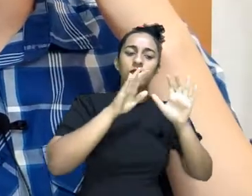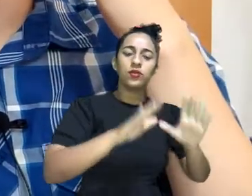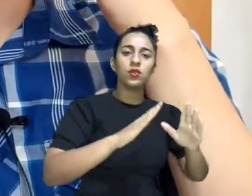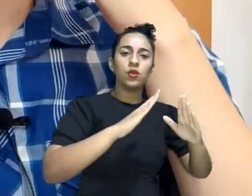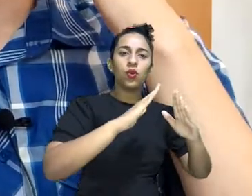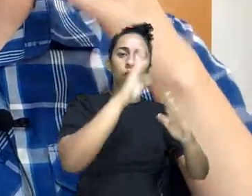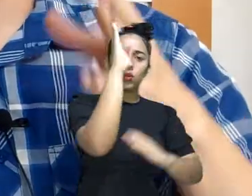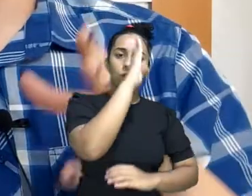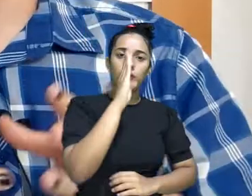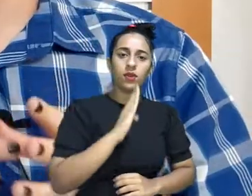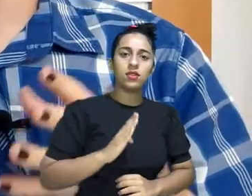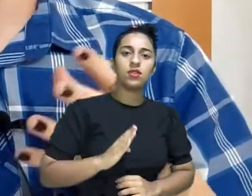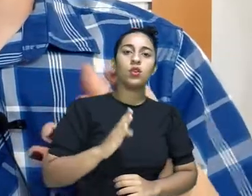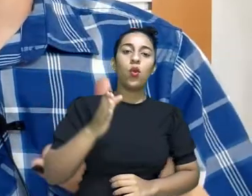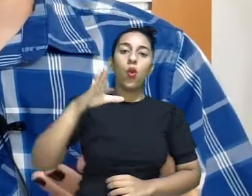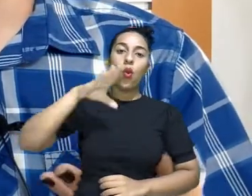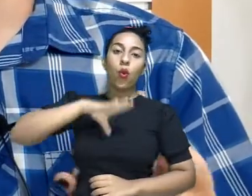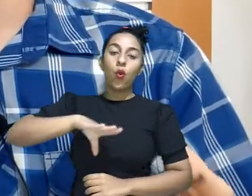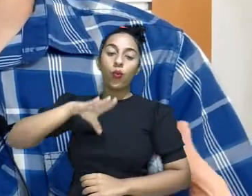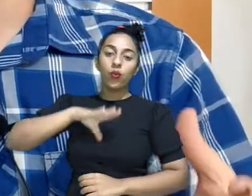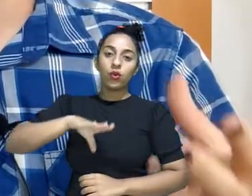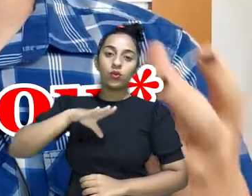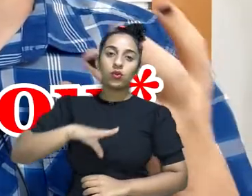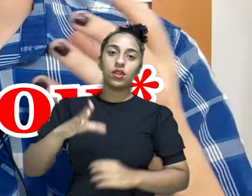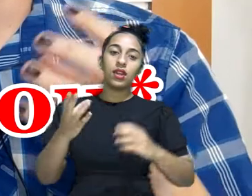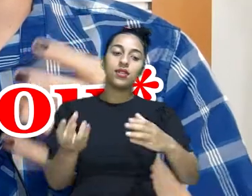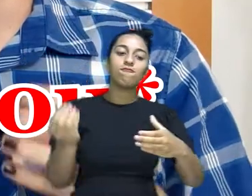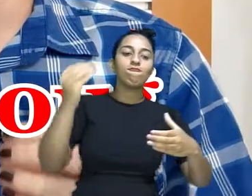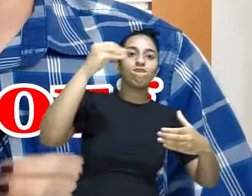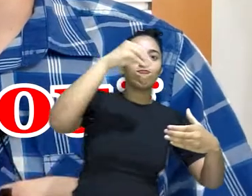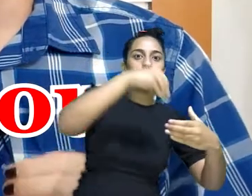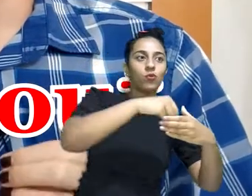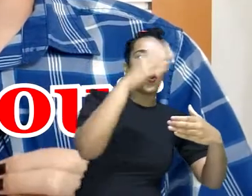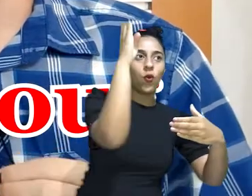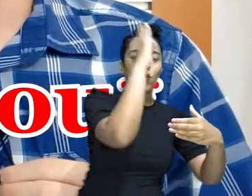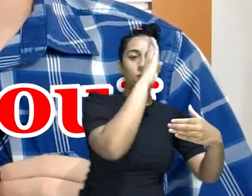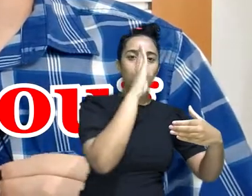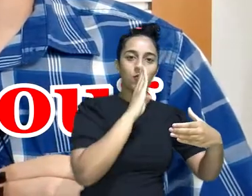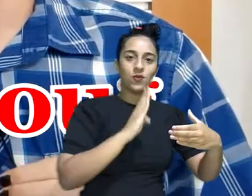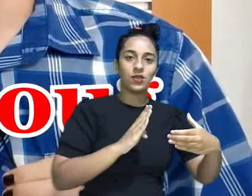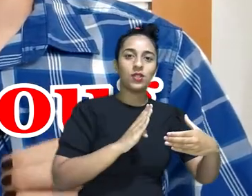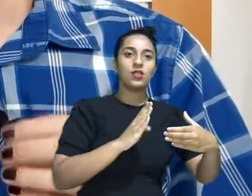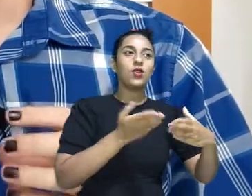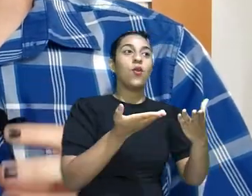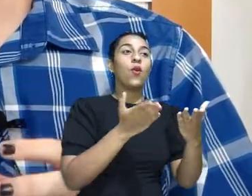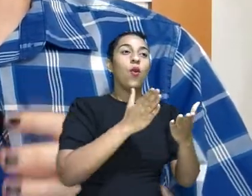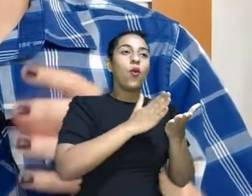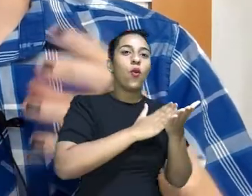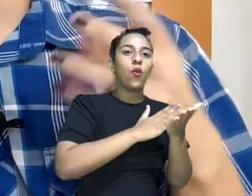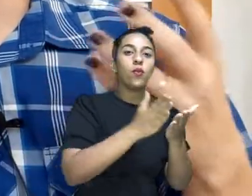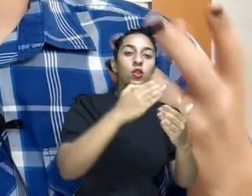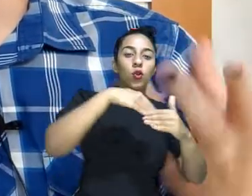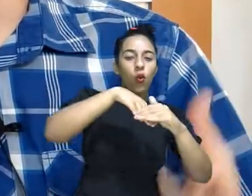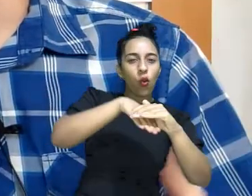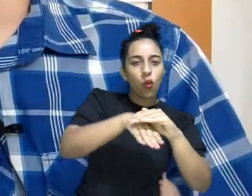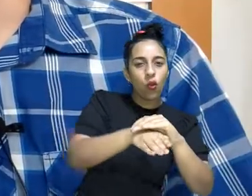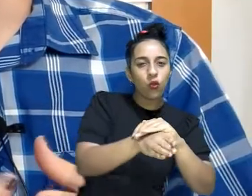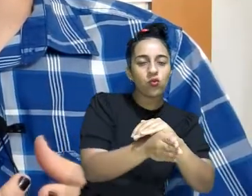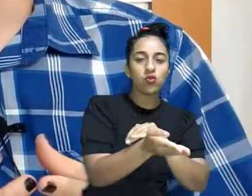real esteve no Brasil a corte portuguesa se internalizou no território brasileiro e